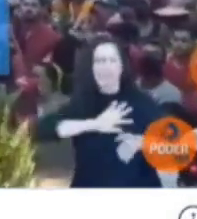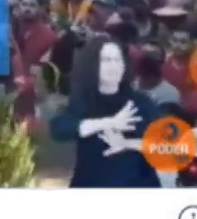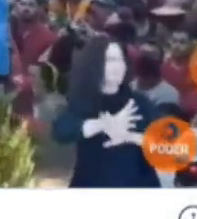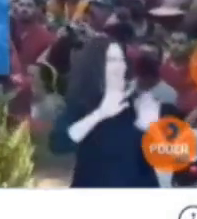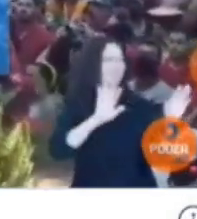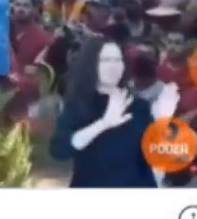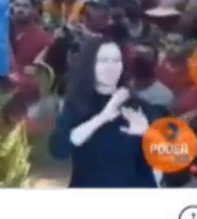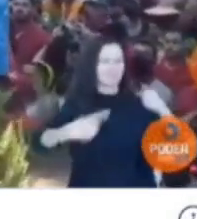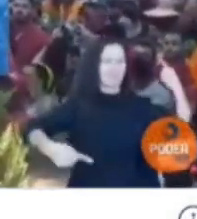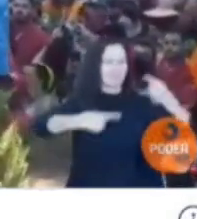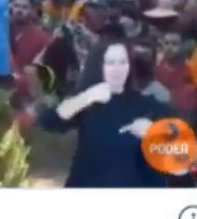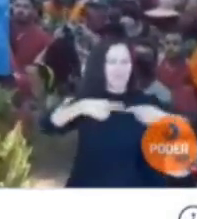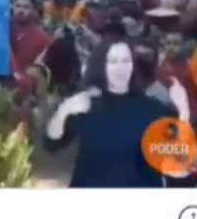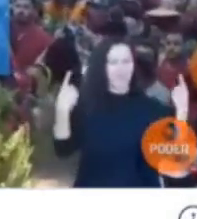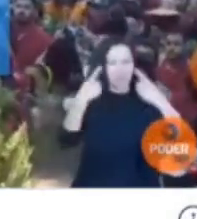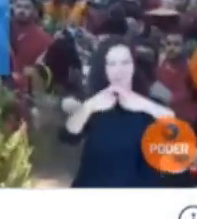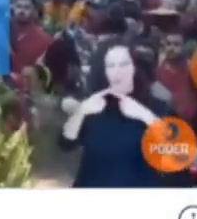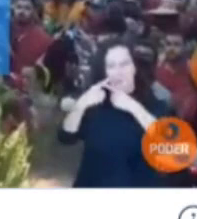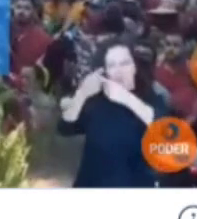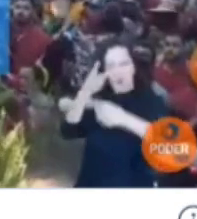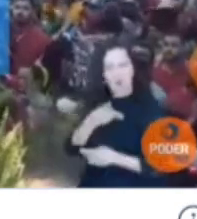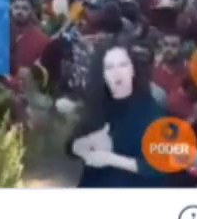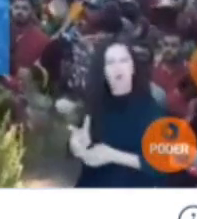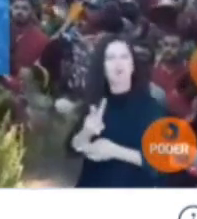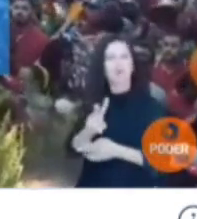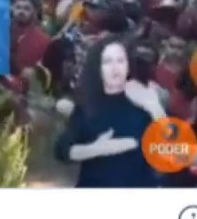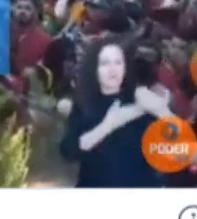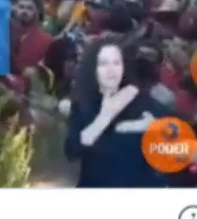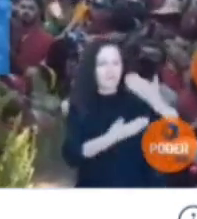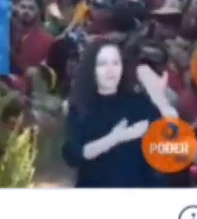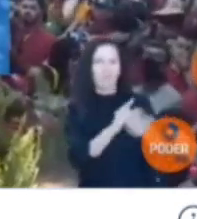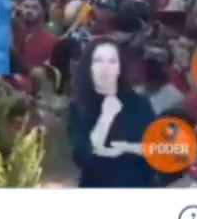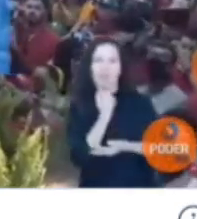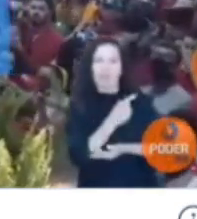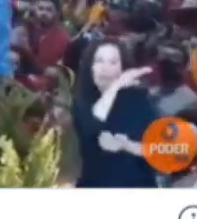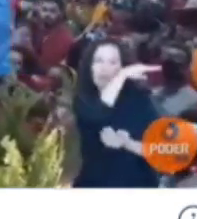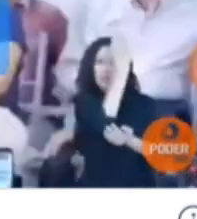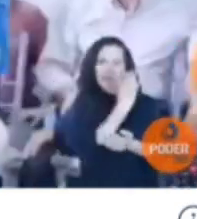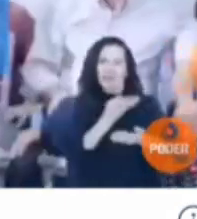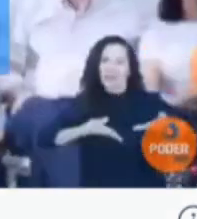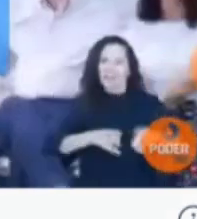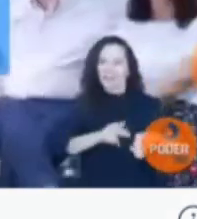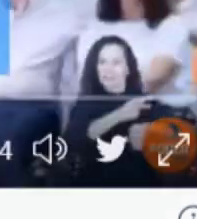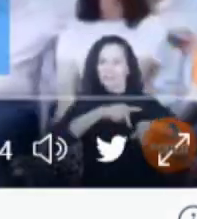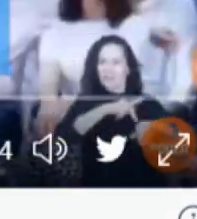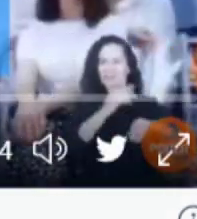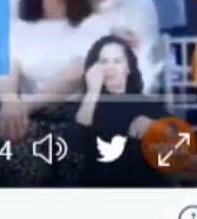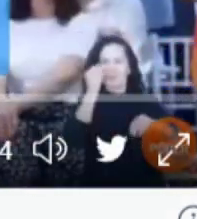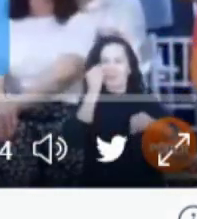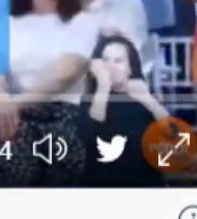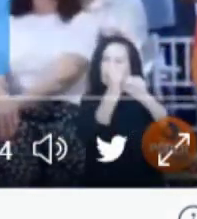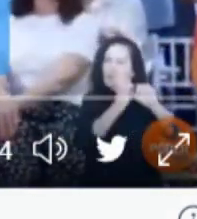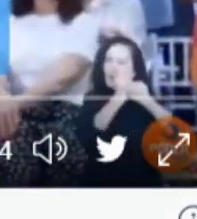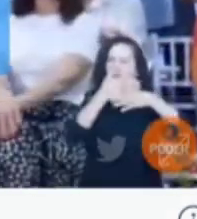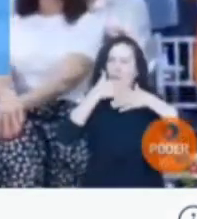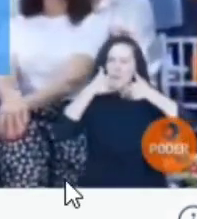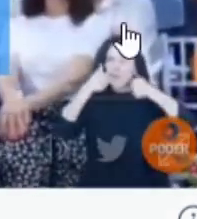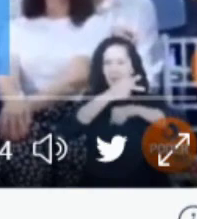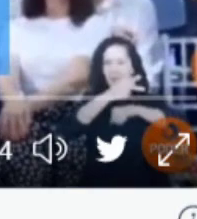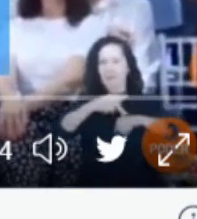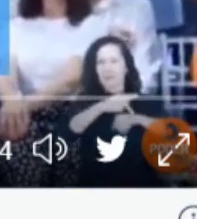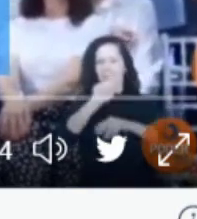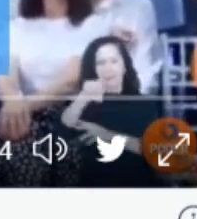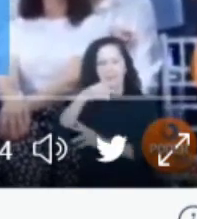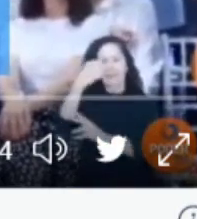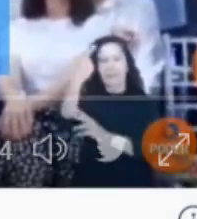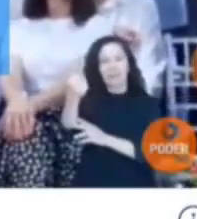a gente continuava como brasileiros tentando construir o melhor para esse país. E depois do